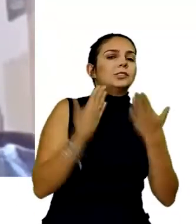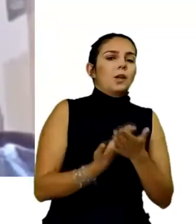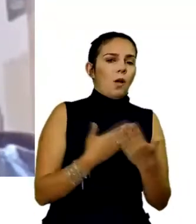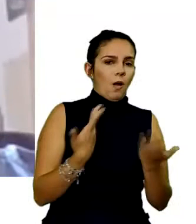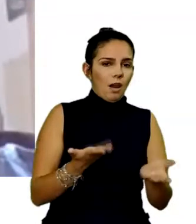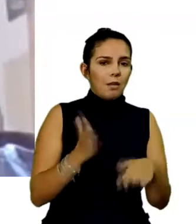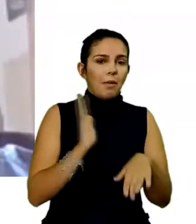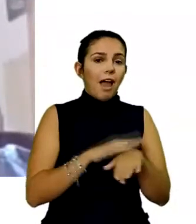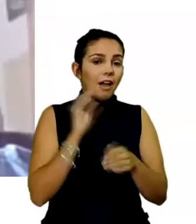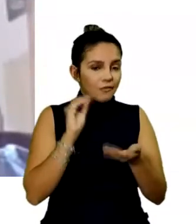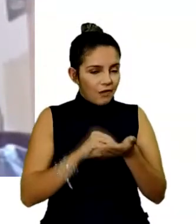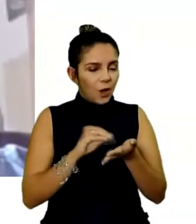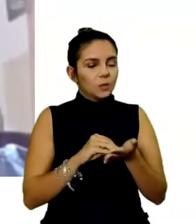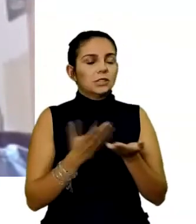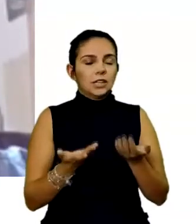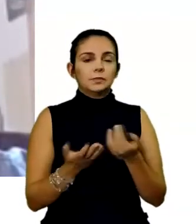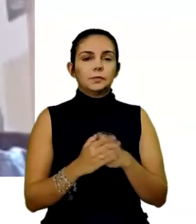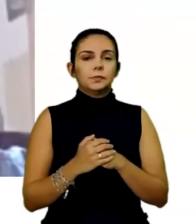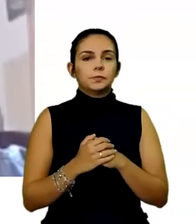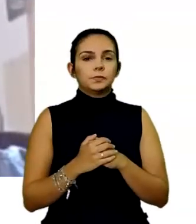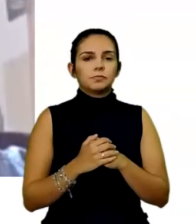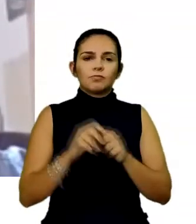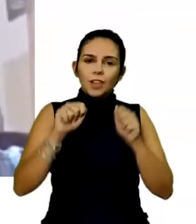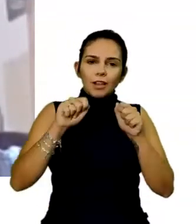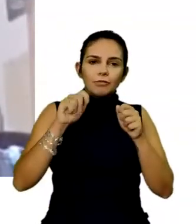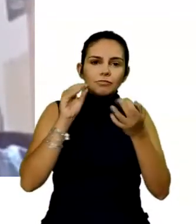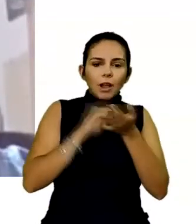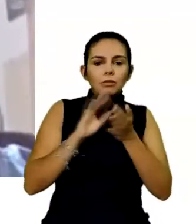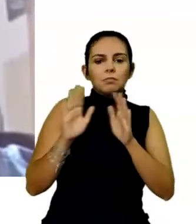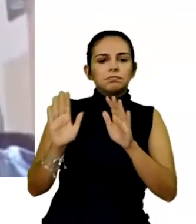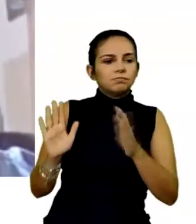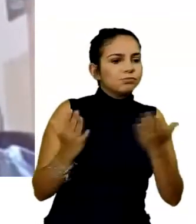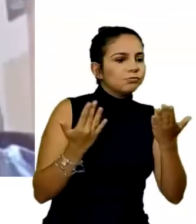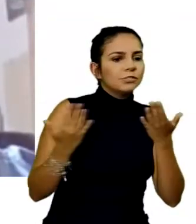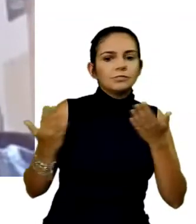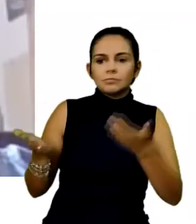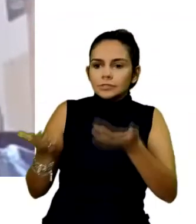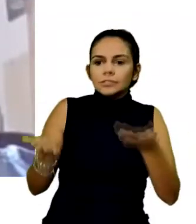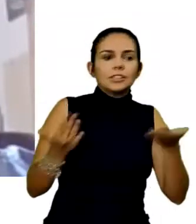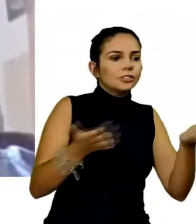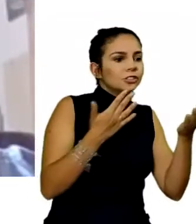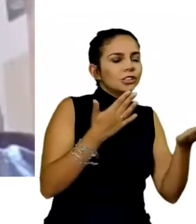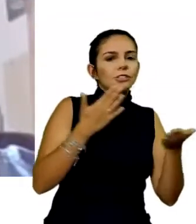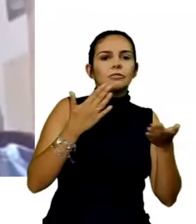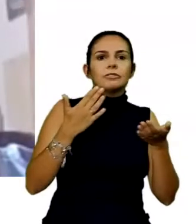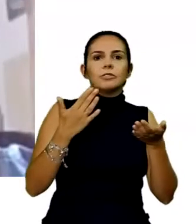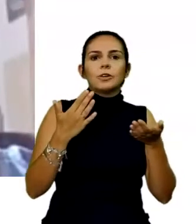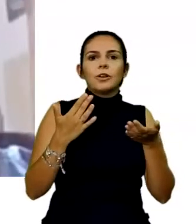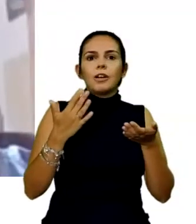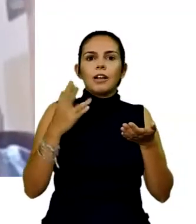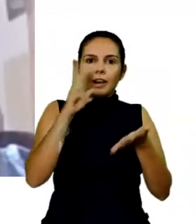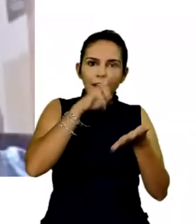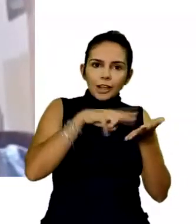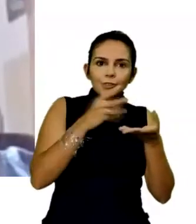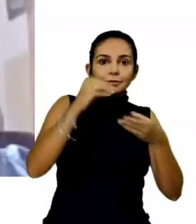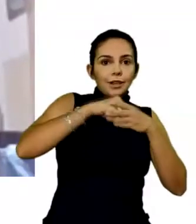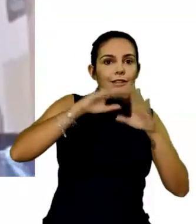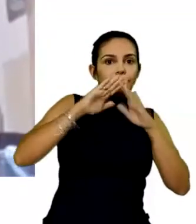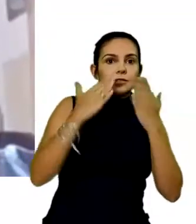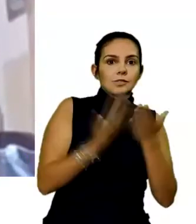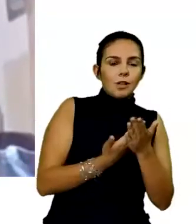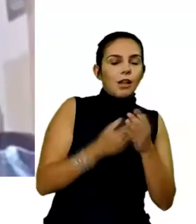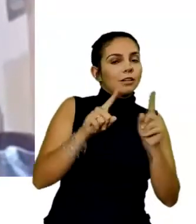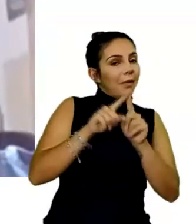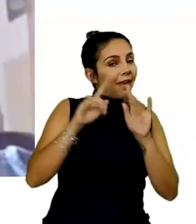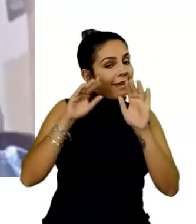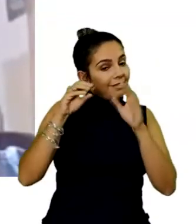acho que é mais falta de incentivo de leitura nos colégios e em casa, principalmente